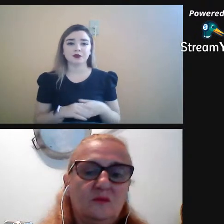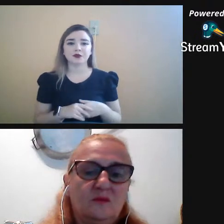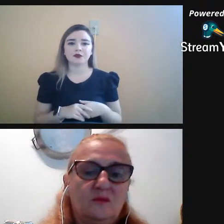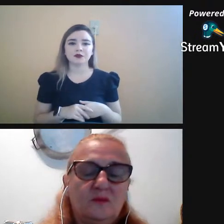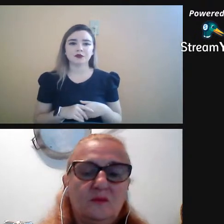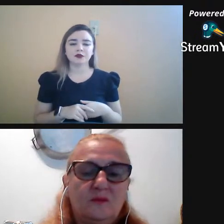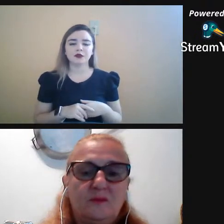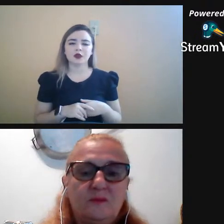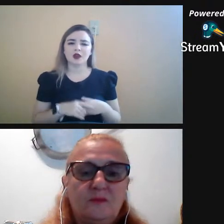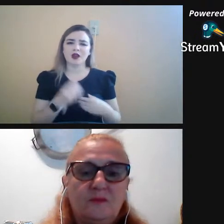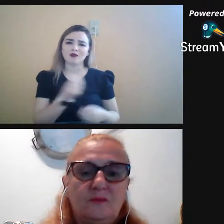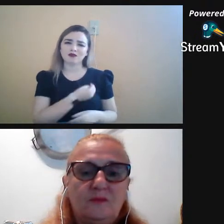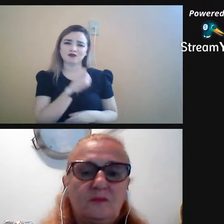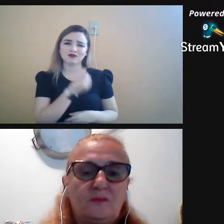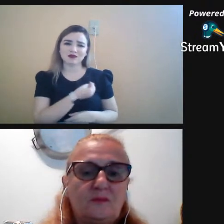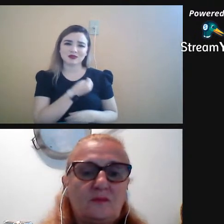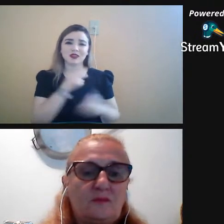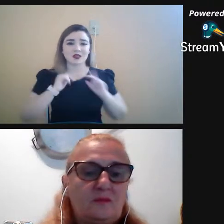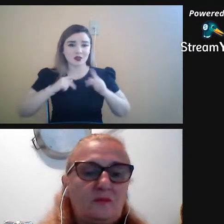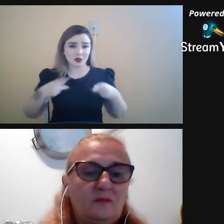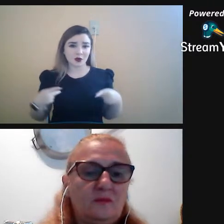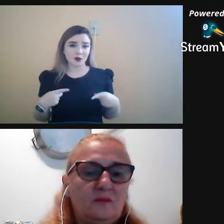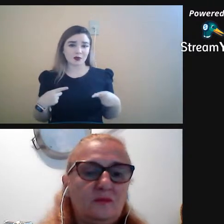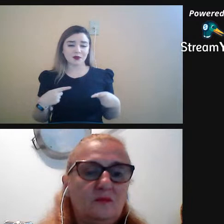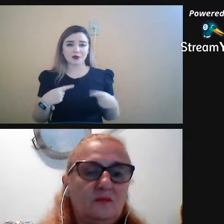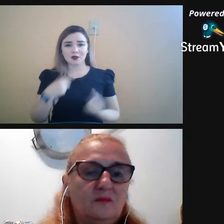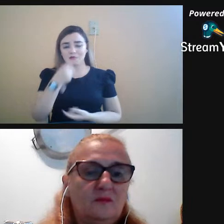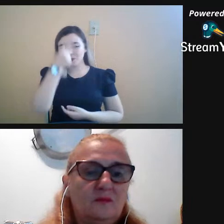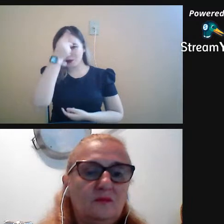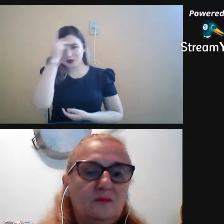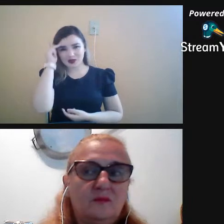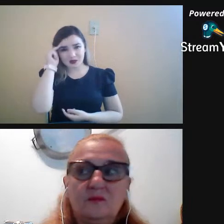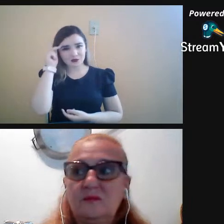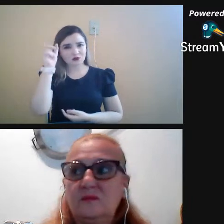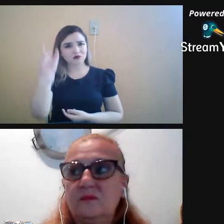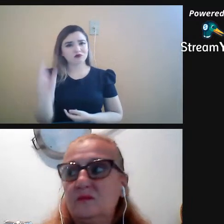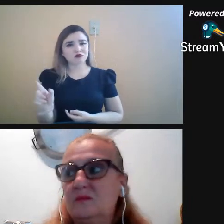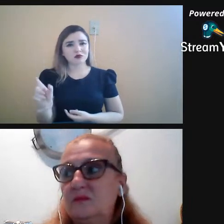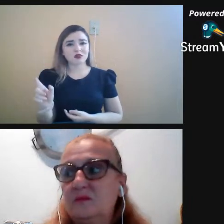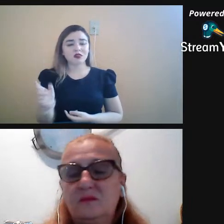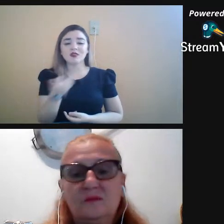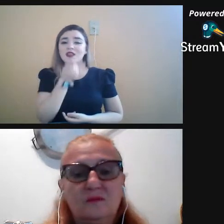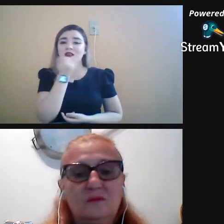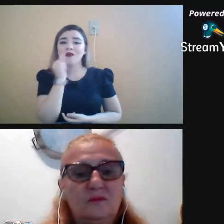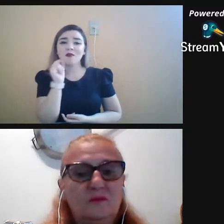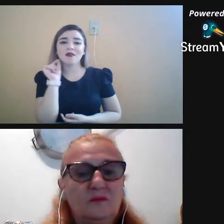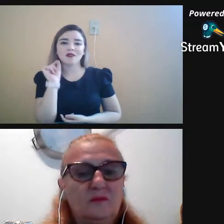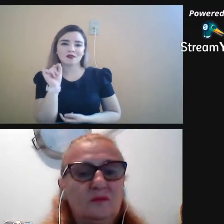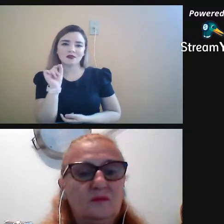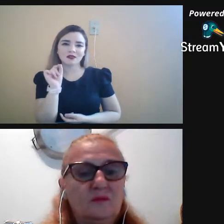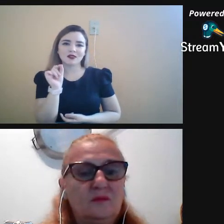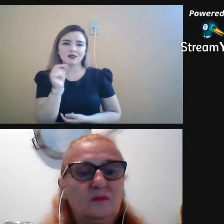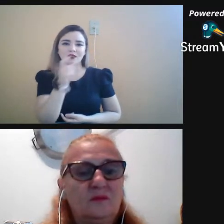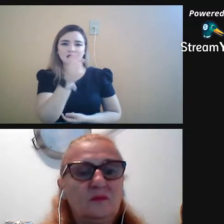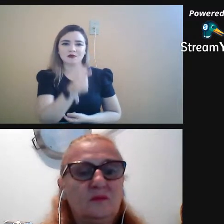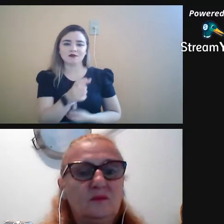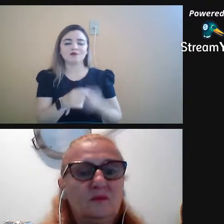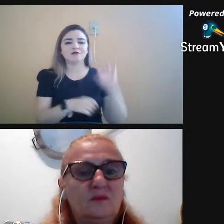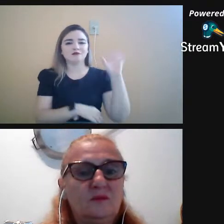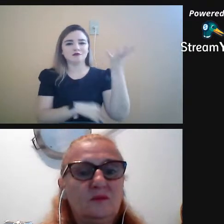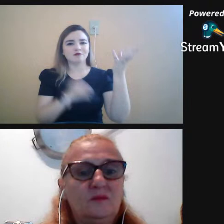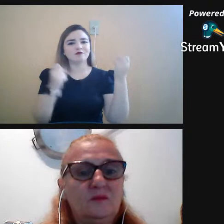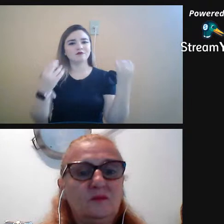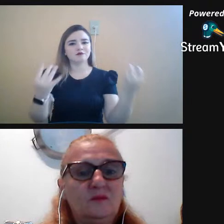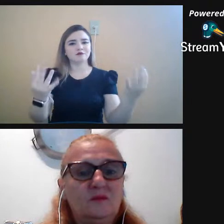A sobrevivência da humanidade tá, é totalmente dependente disso, né?